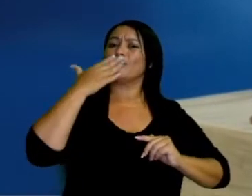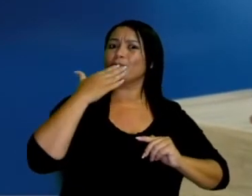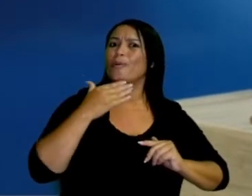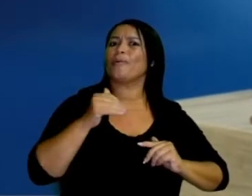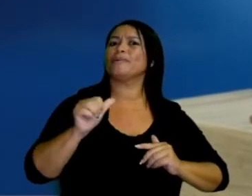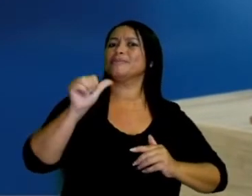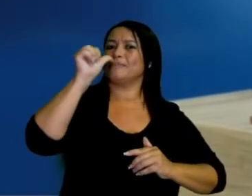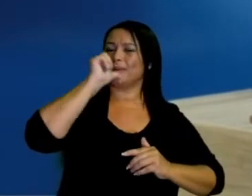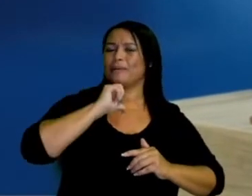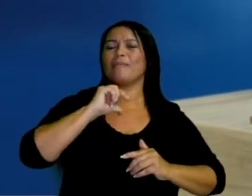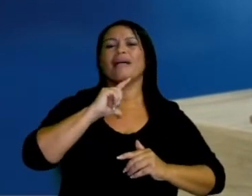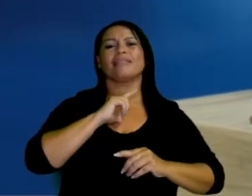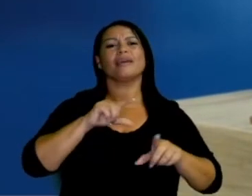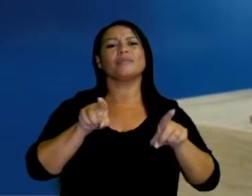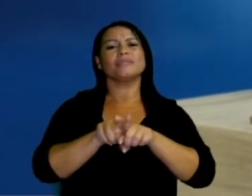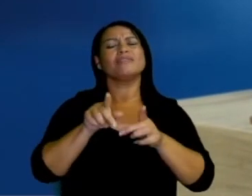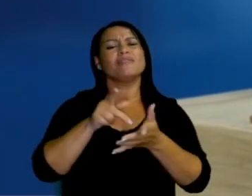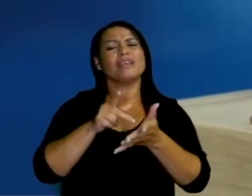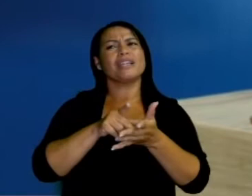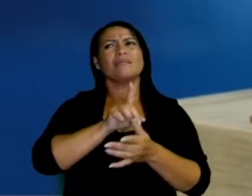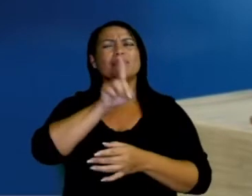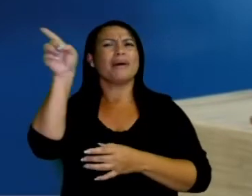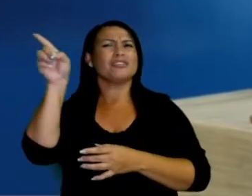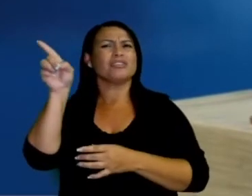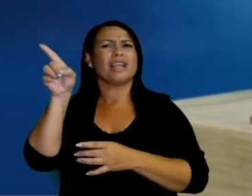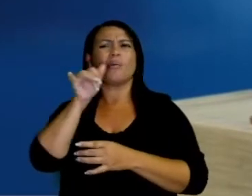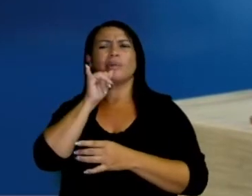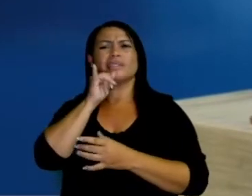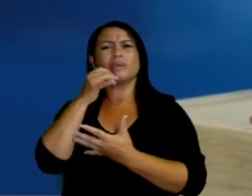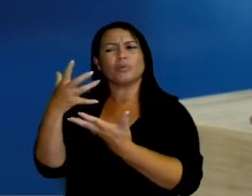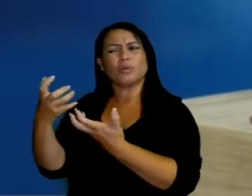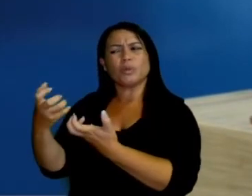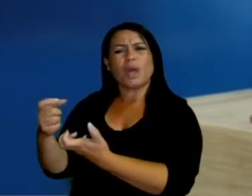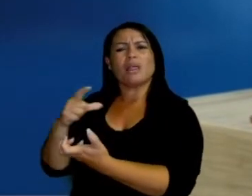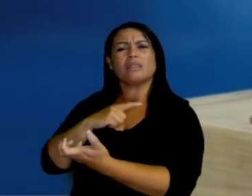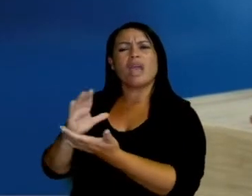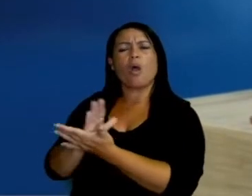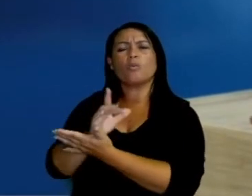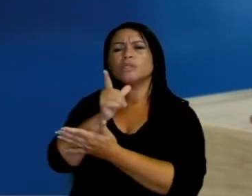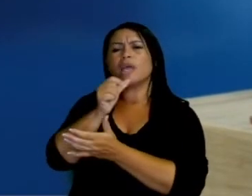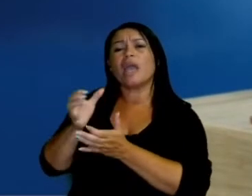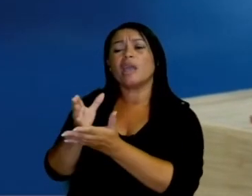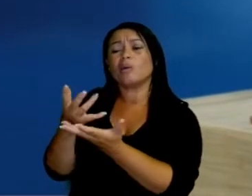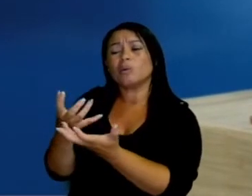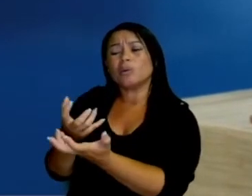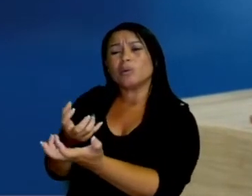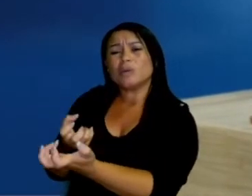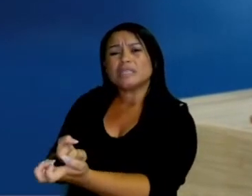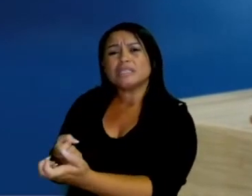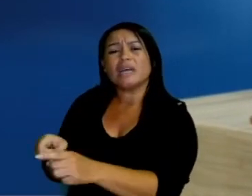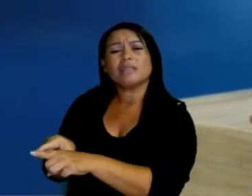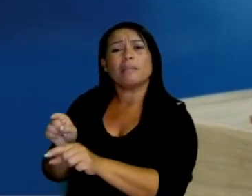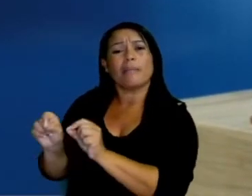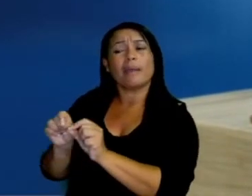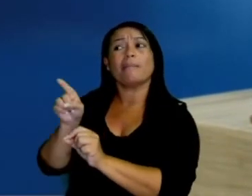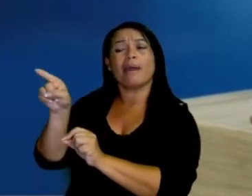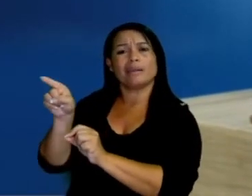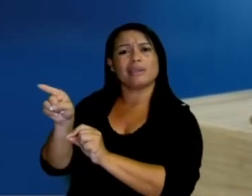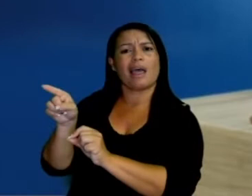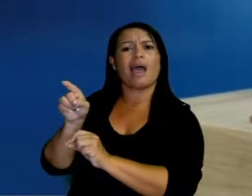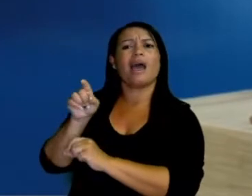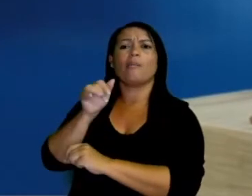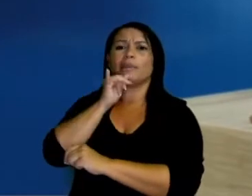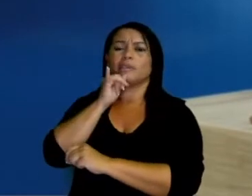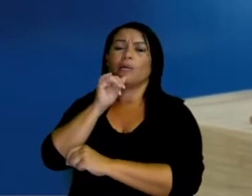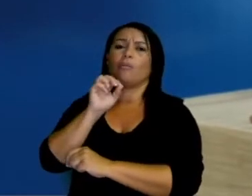como a gente pode citar assim, no sertão a gente tem rios efêmeros, rios que secam, rios intermitentes, mas o sertão ou o